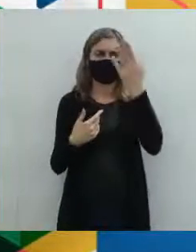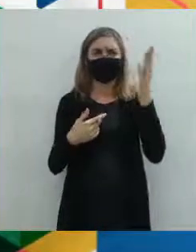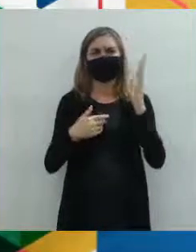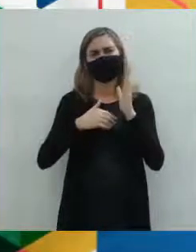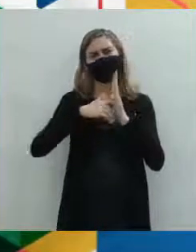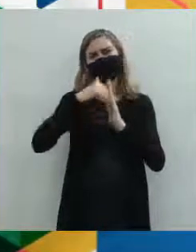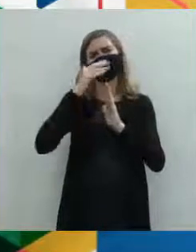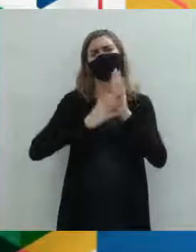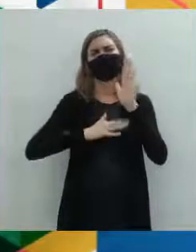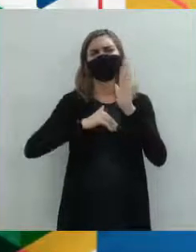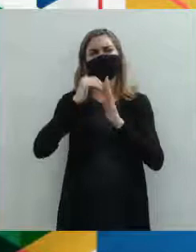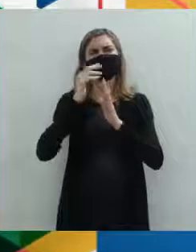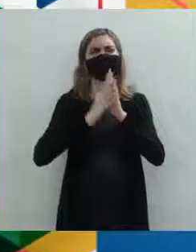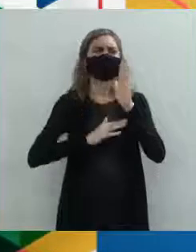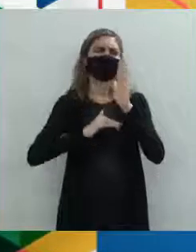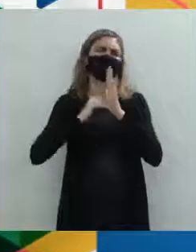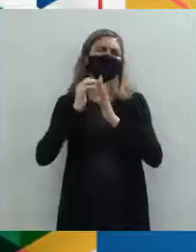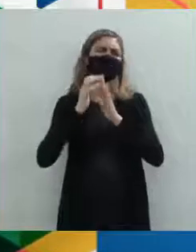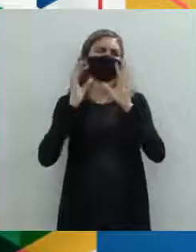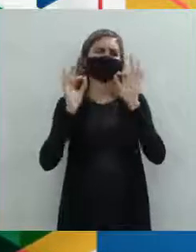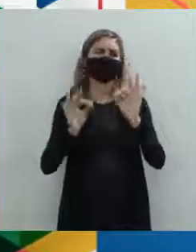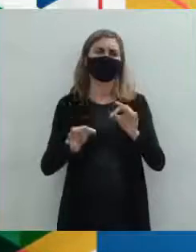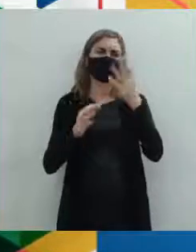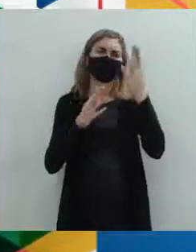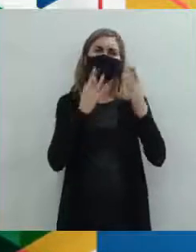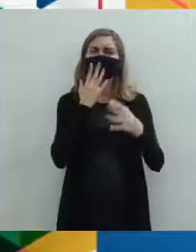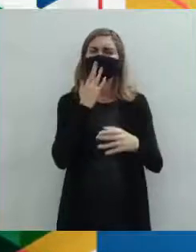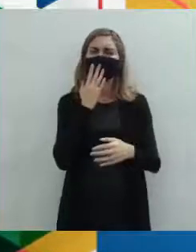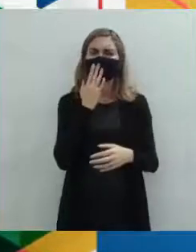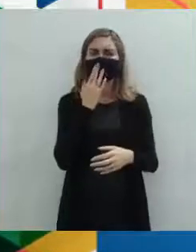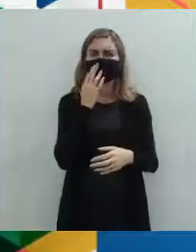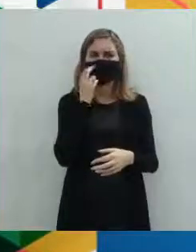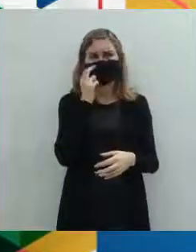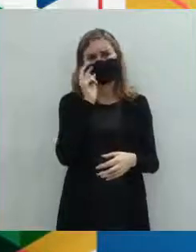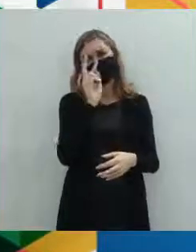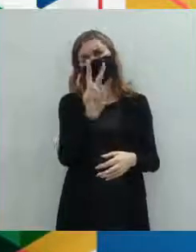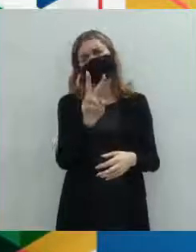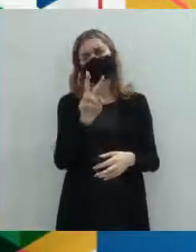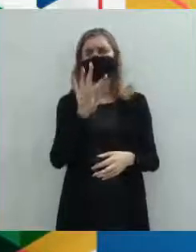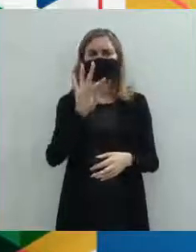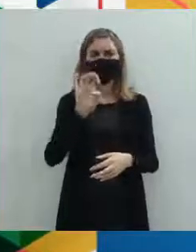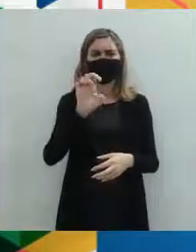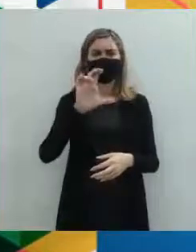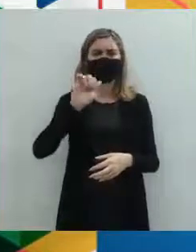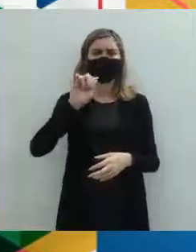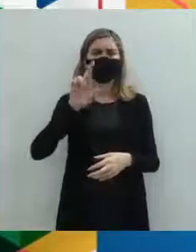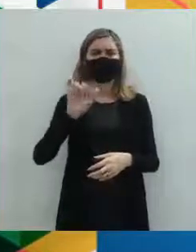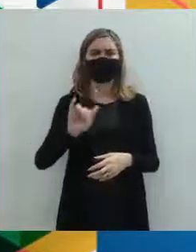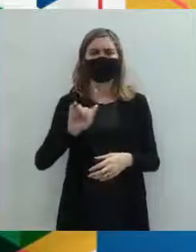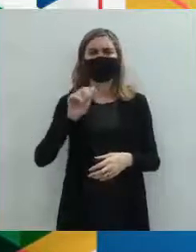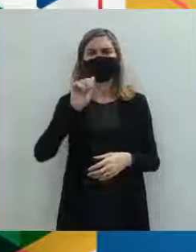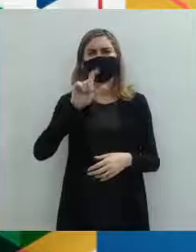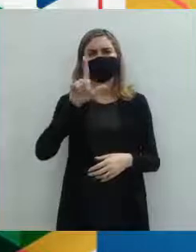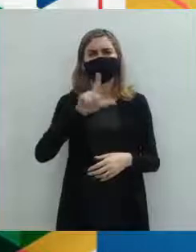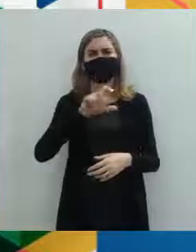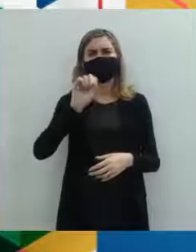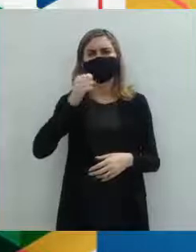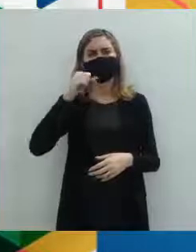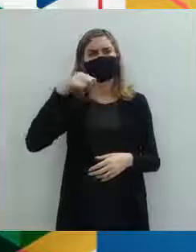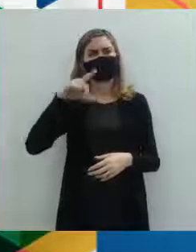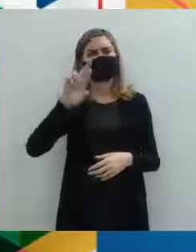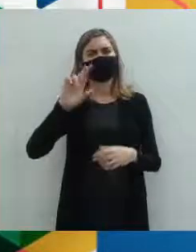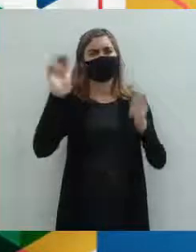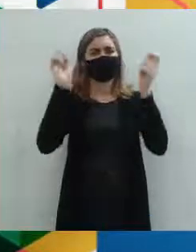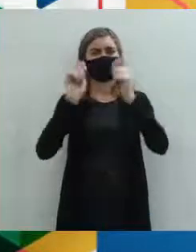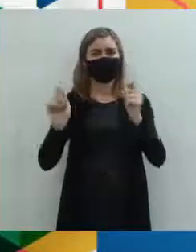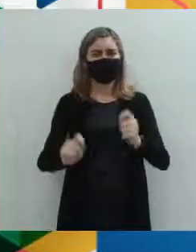obra feita justamente com essas cores, que a gente acabou de ver, as cores terciárias, de Alessandro Pautasso, né, que é um artista,